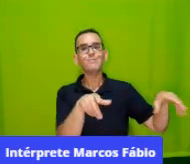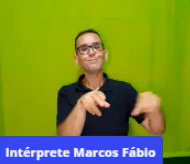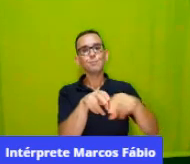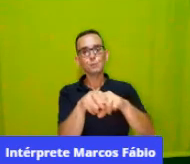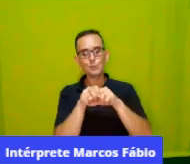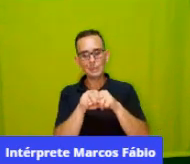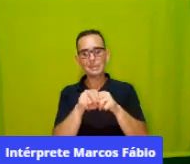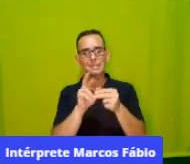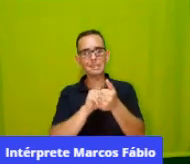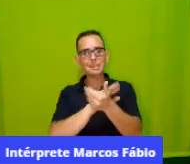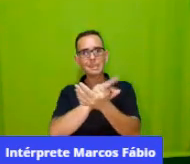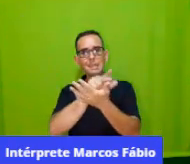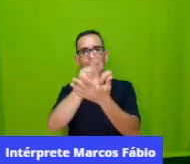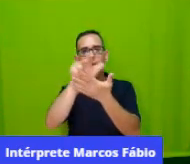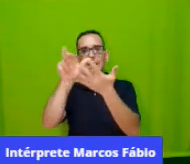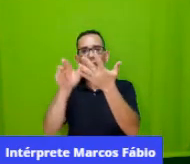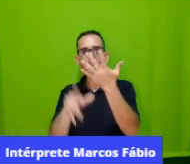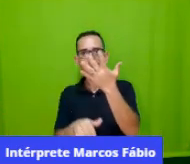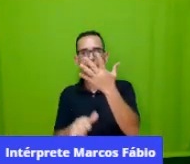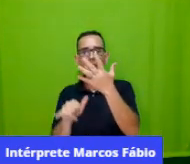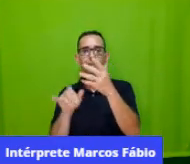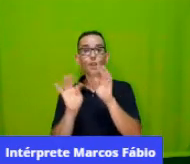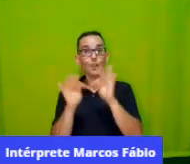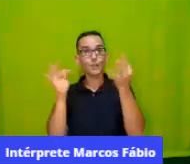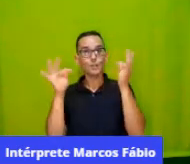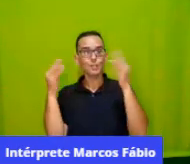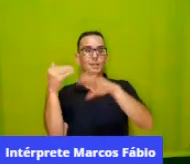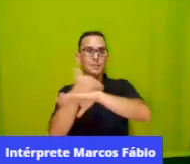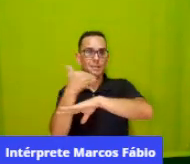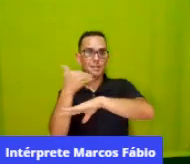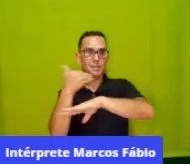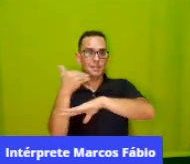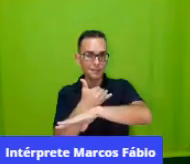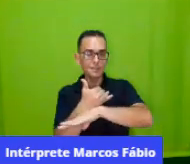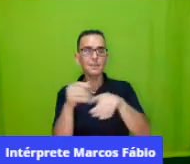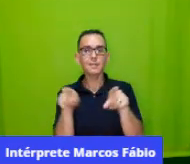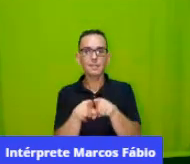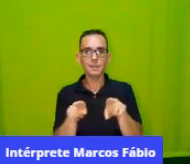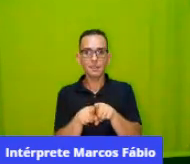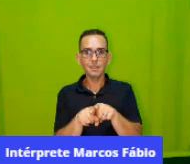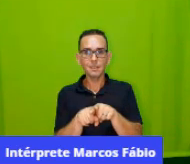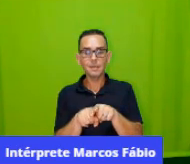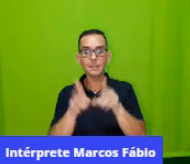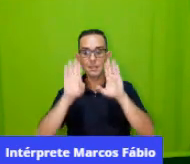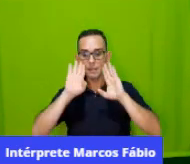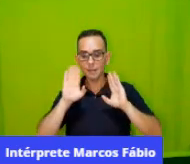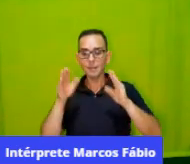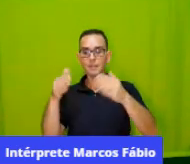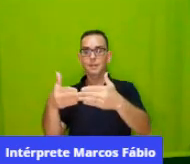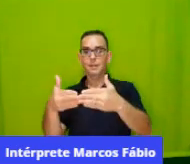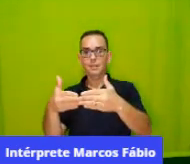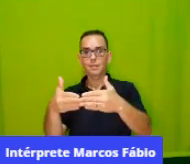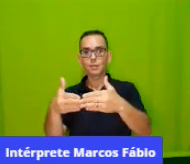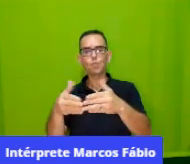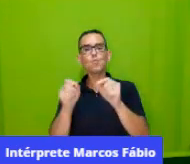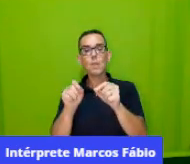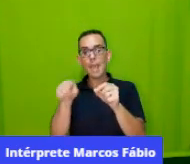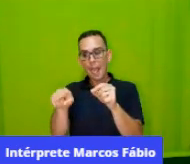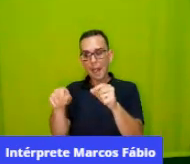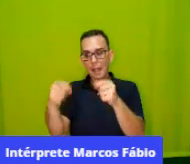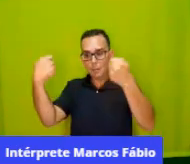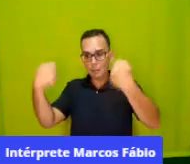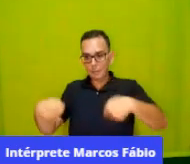de recursos de tecnologia assistiva. E para a mobilidade, sempre voltado para o que essa pessoa com